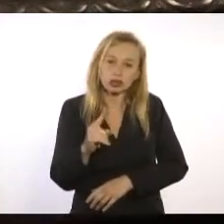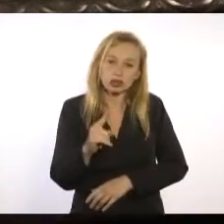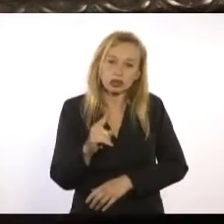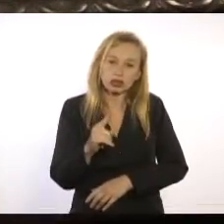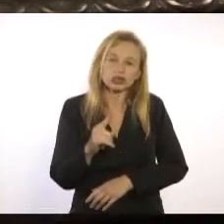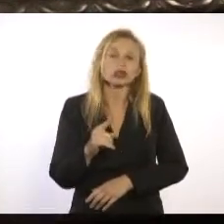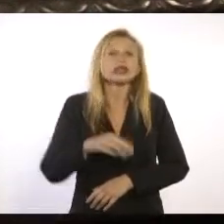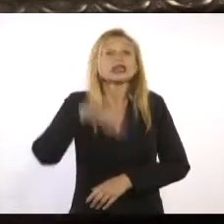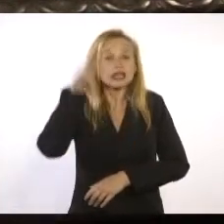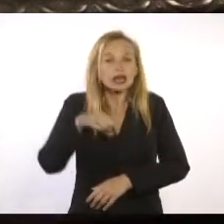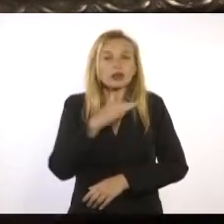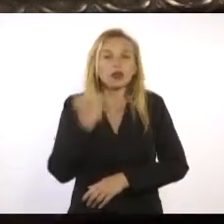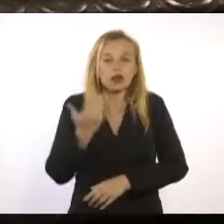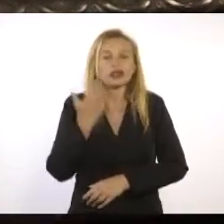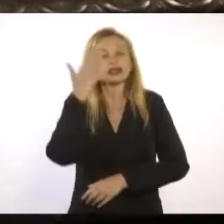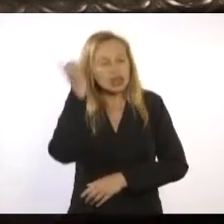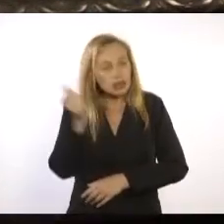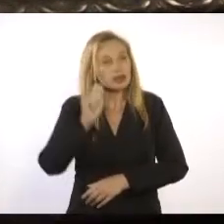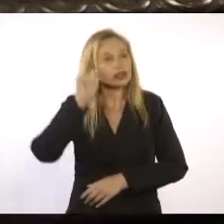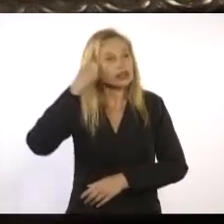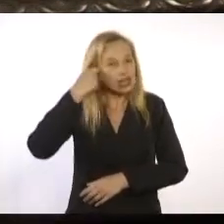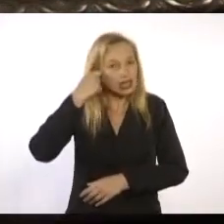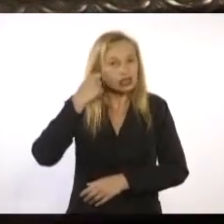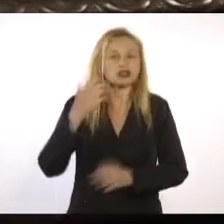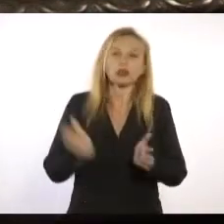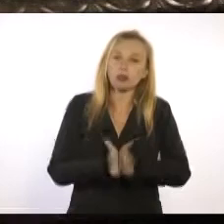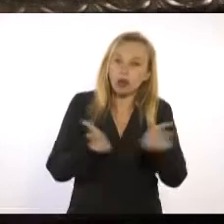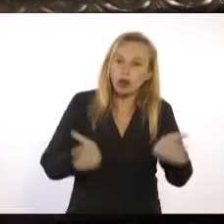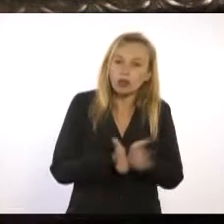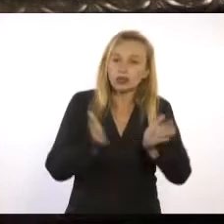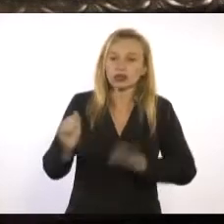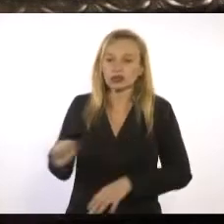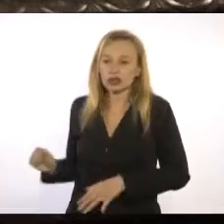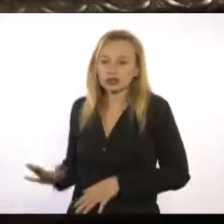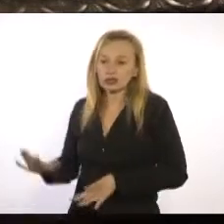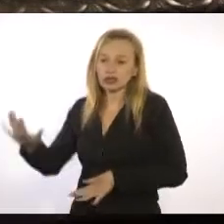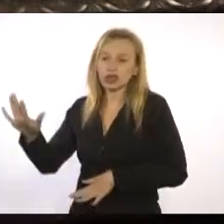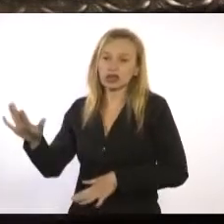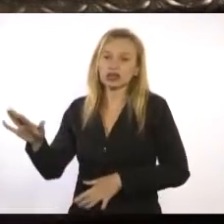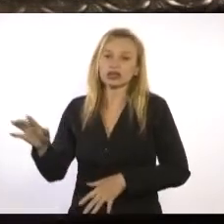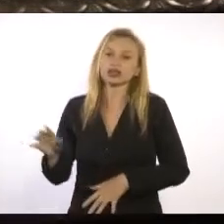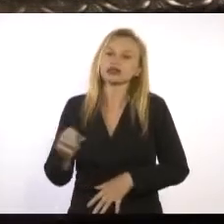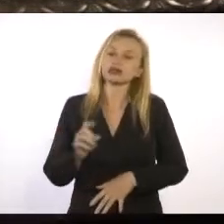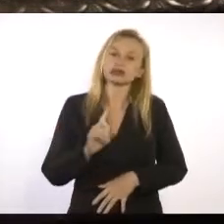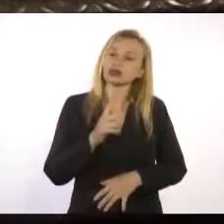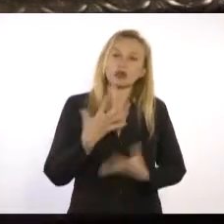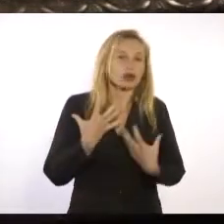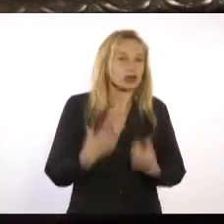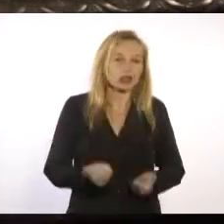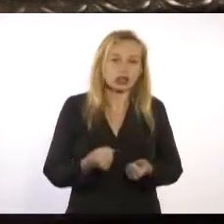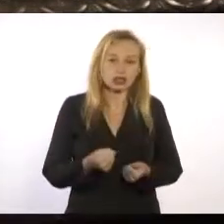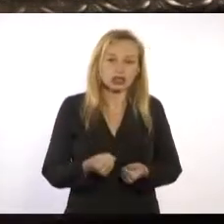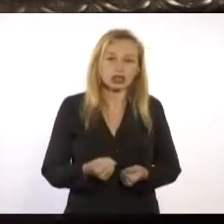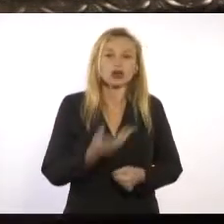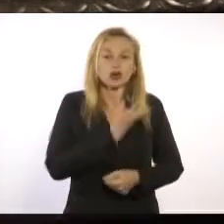já sabemos, são os negros, pobres da favela e da periferia. Isso é inaceitável, o